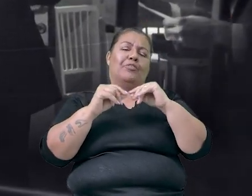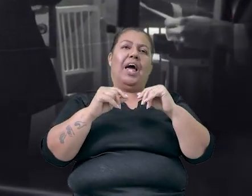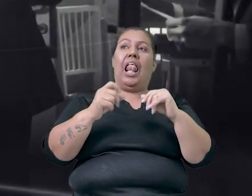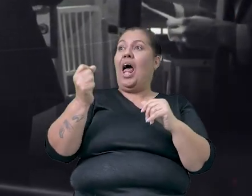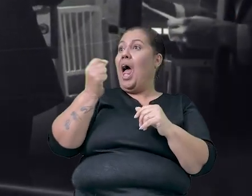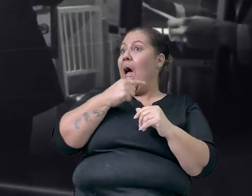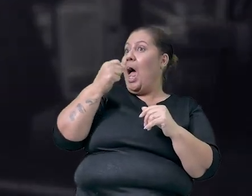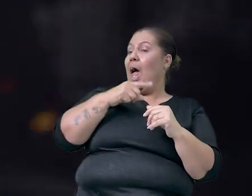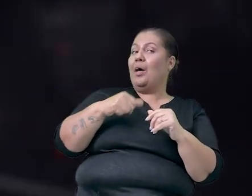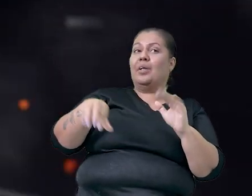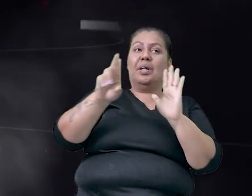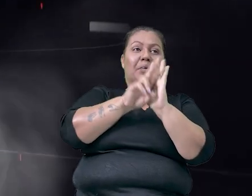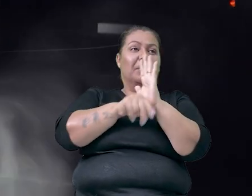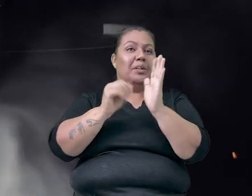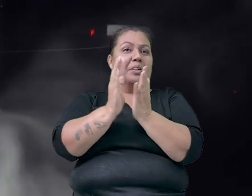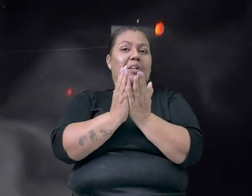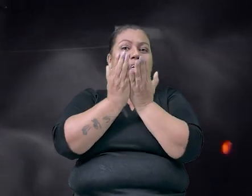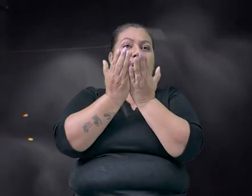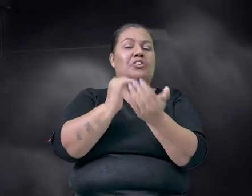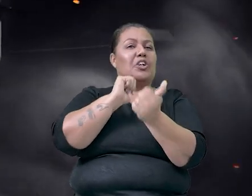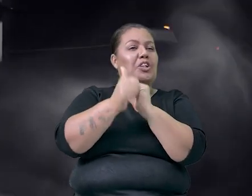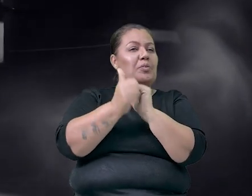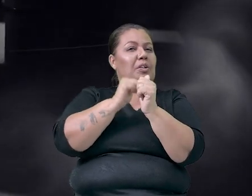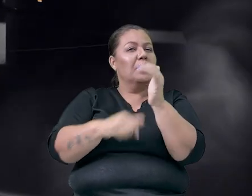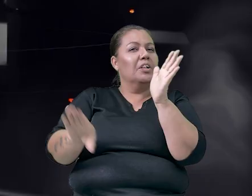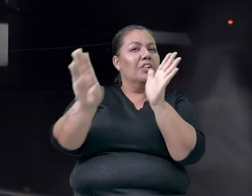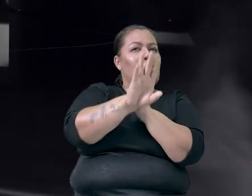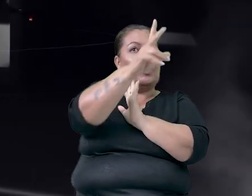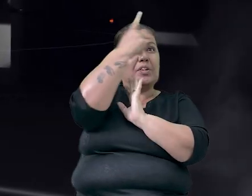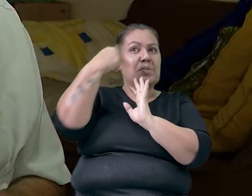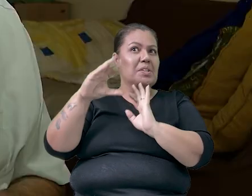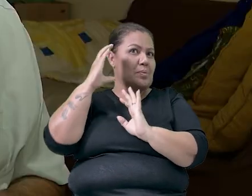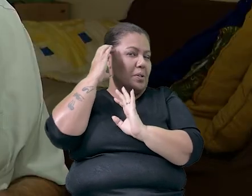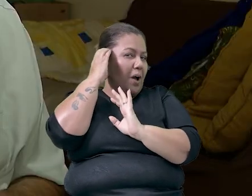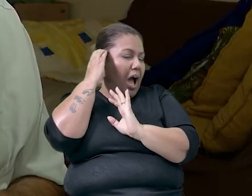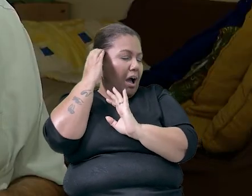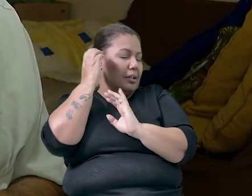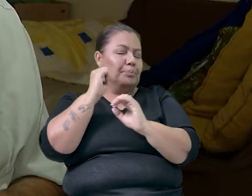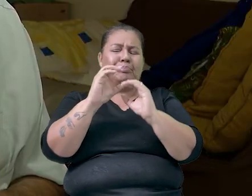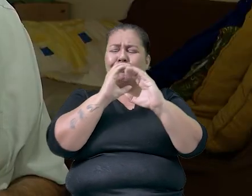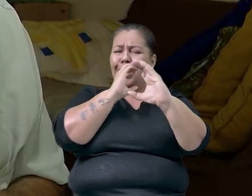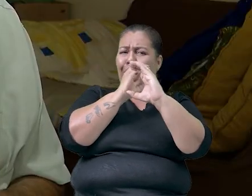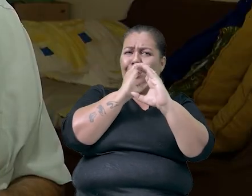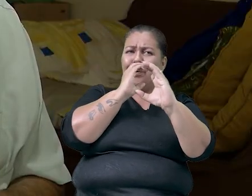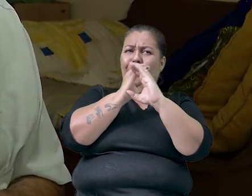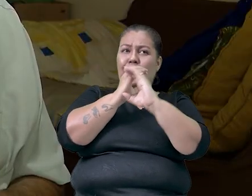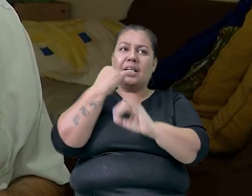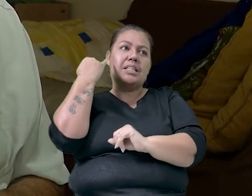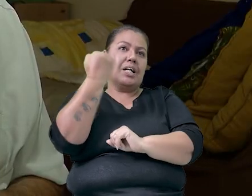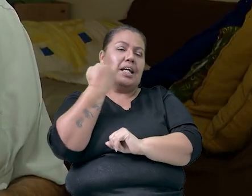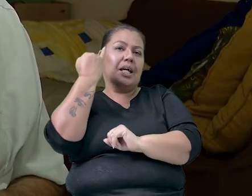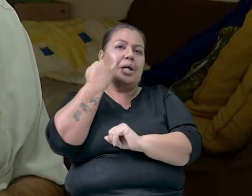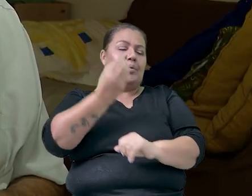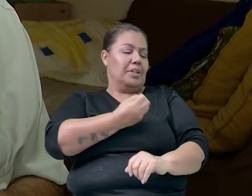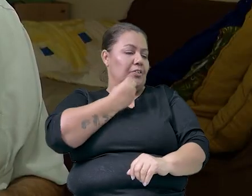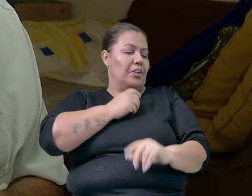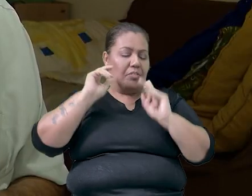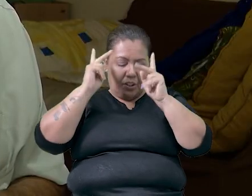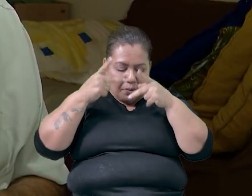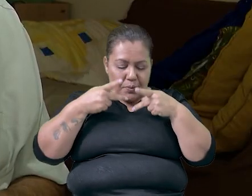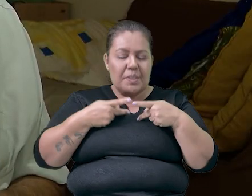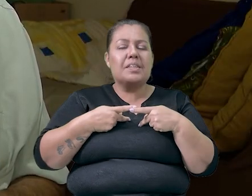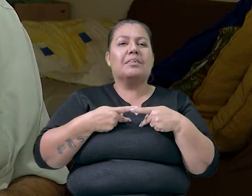humorísticos, religiosos e esportivos chegavam às pessoas pelo rádio. A comunicação é fundamental na vida do ser